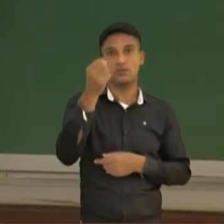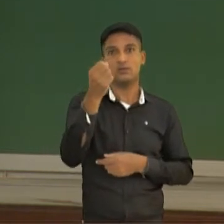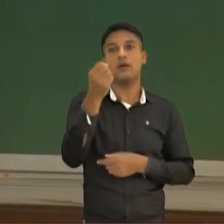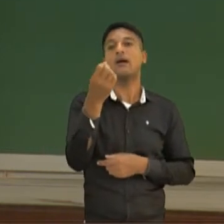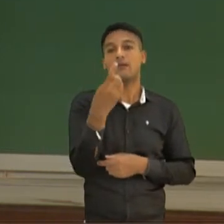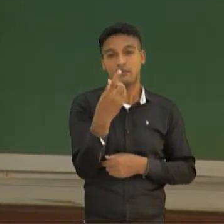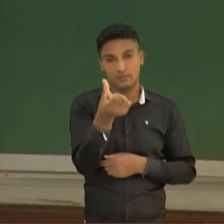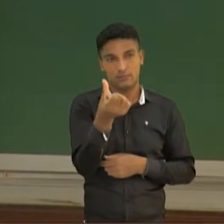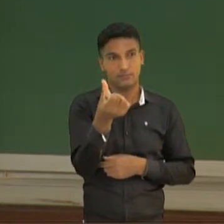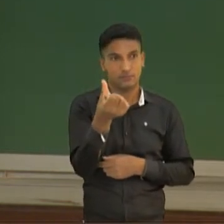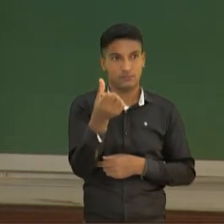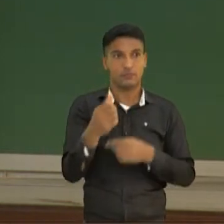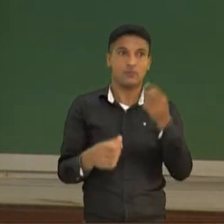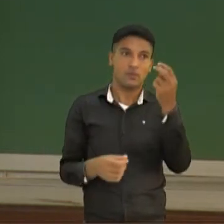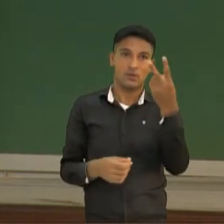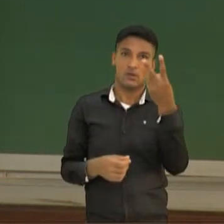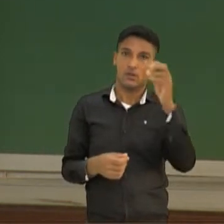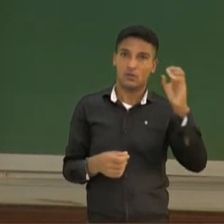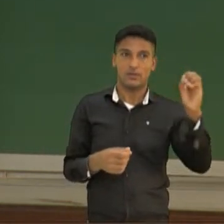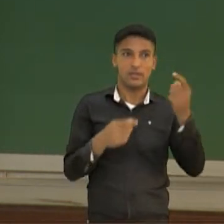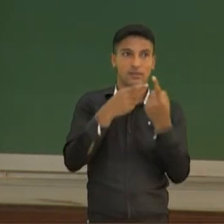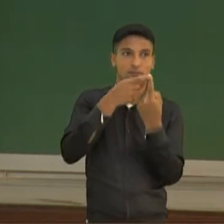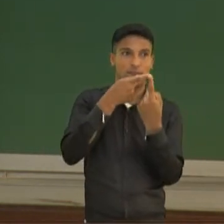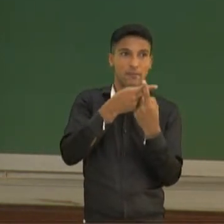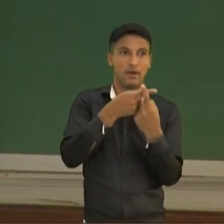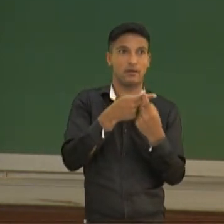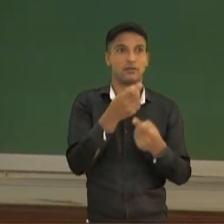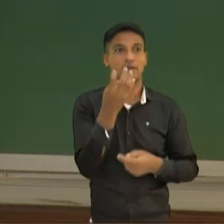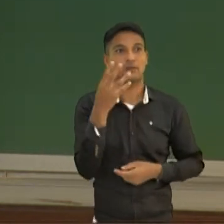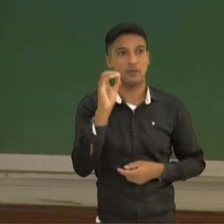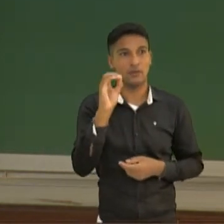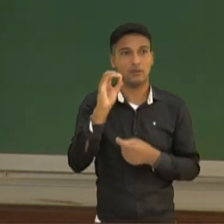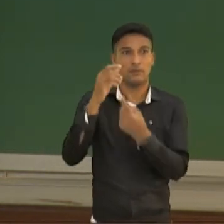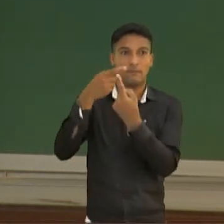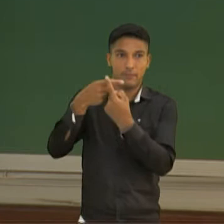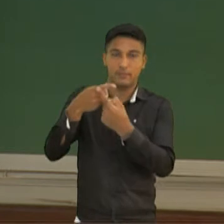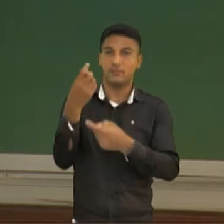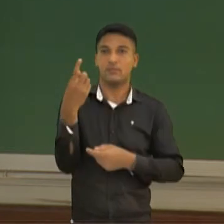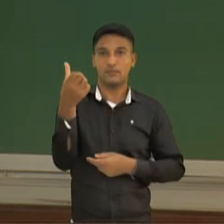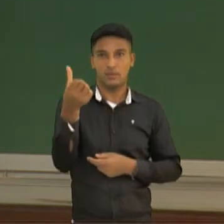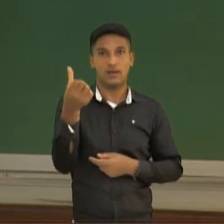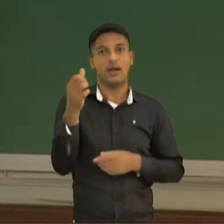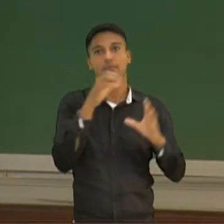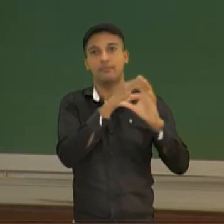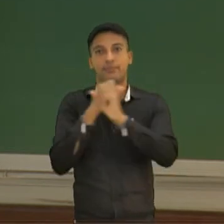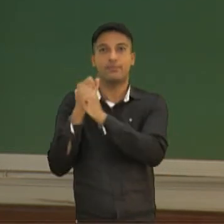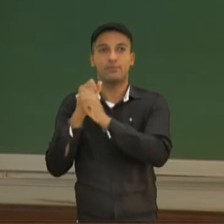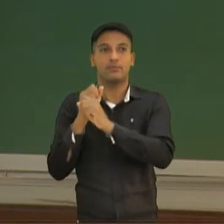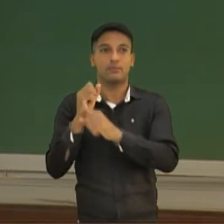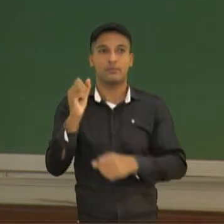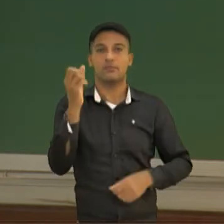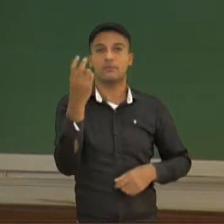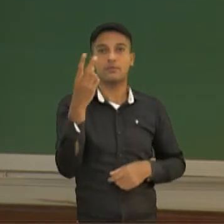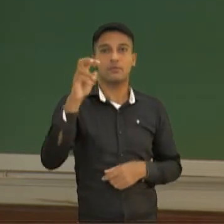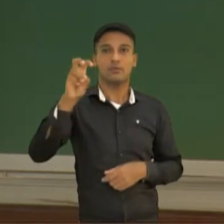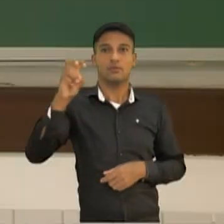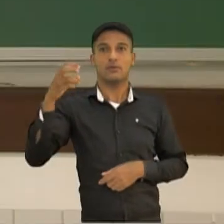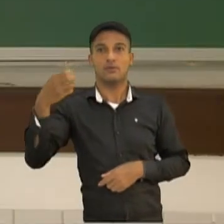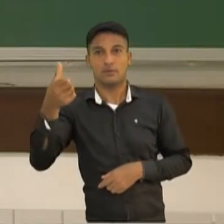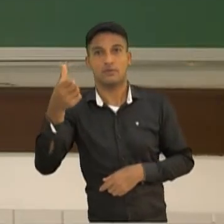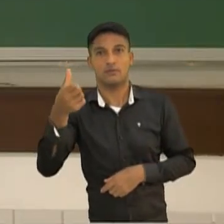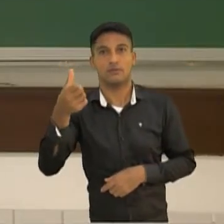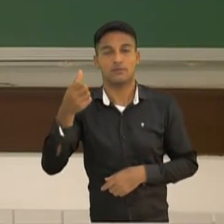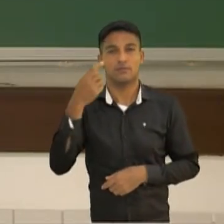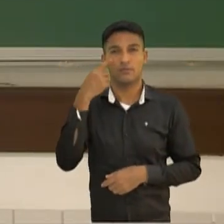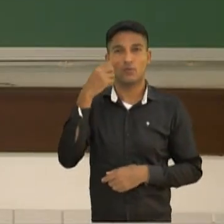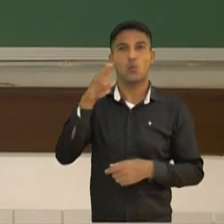mais 40 mais 16, 256, certo? É só eu olhar aqui, centena, dezena, unidade e juntar,